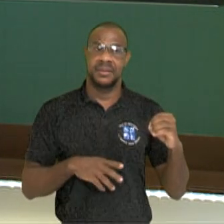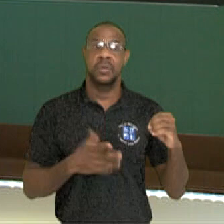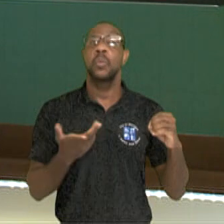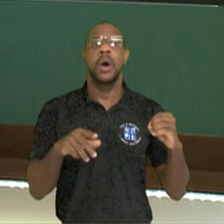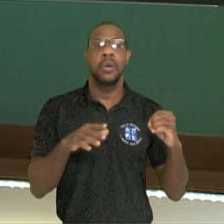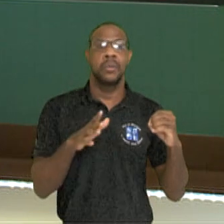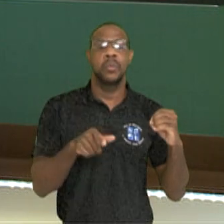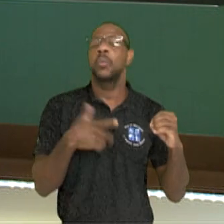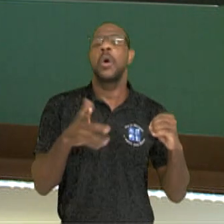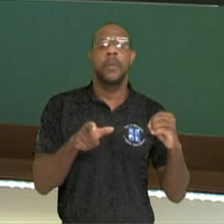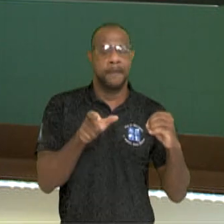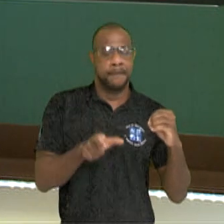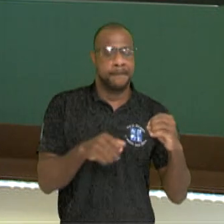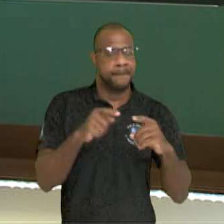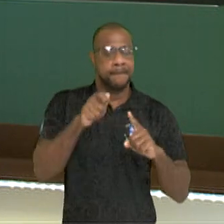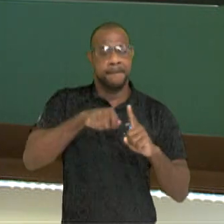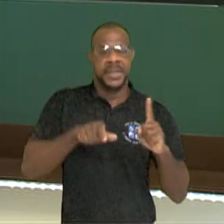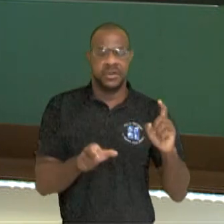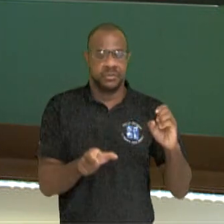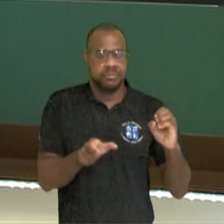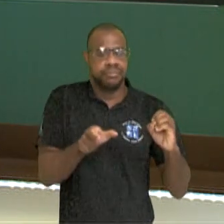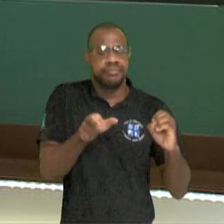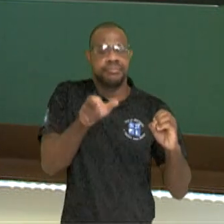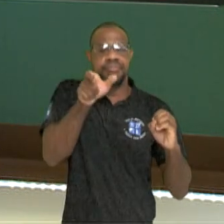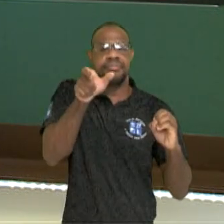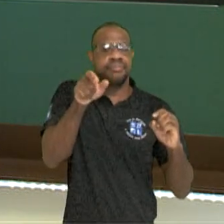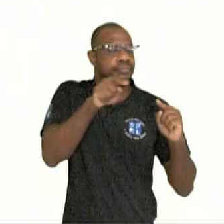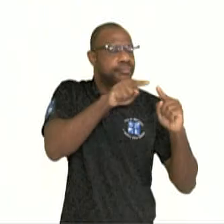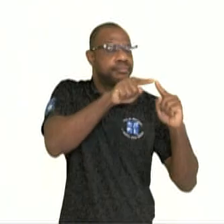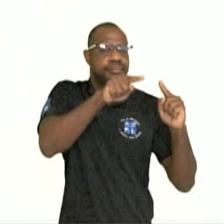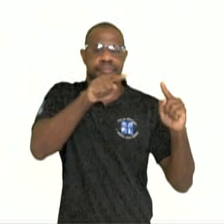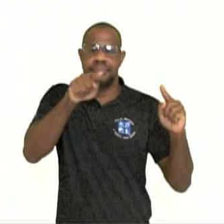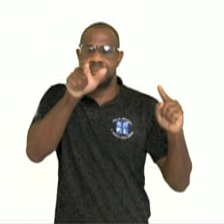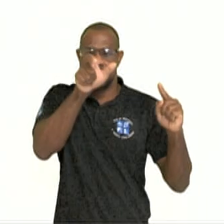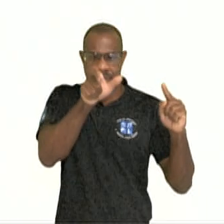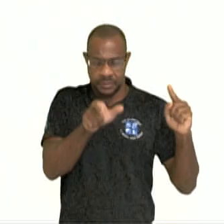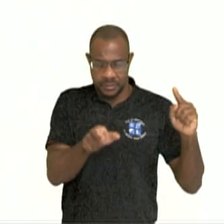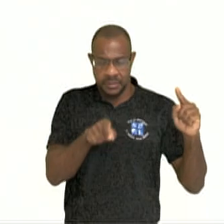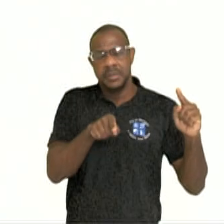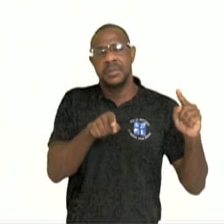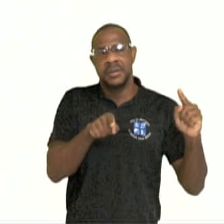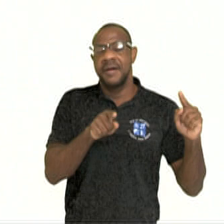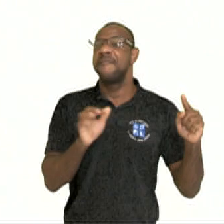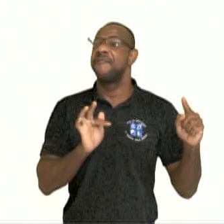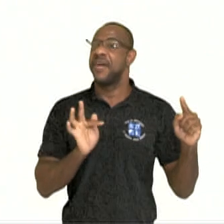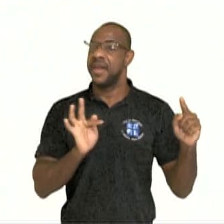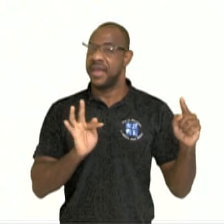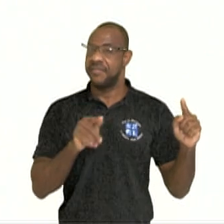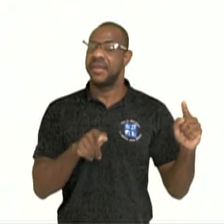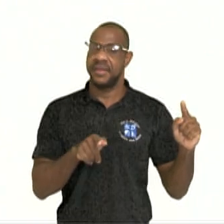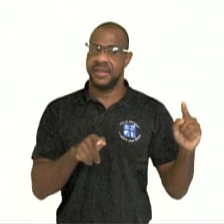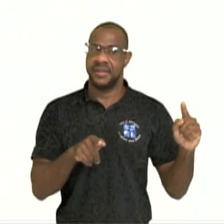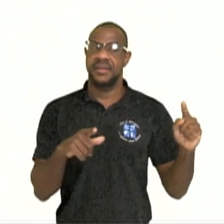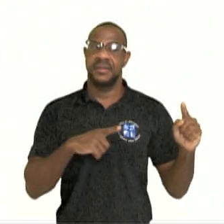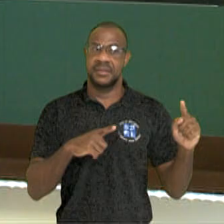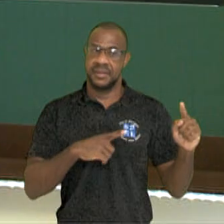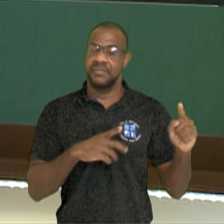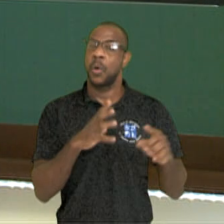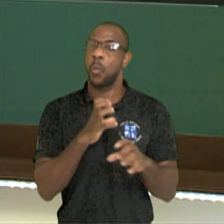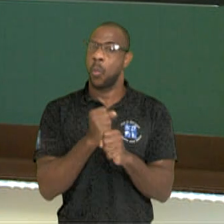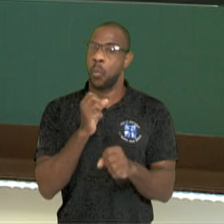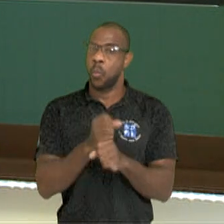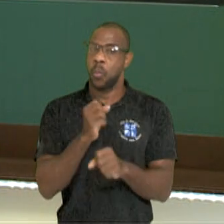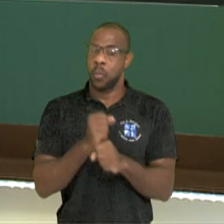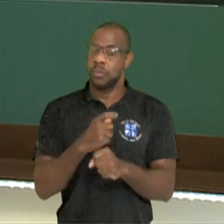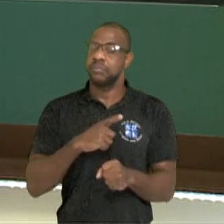lá, ó, tocando o valor 700? Fevereiro. Então, fevereiro foi o mês que a empresa obteve maior